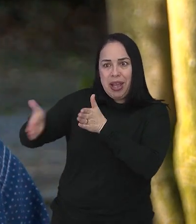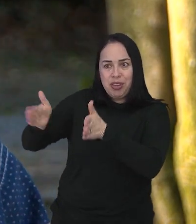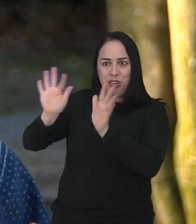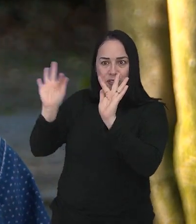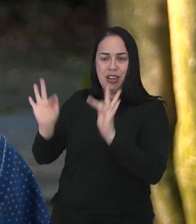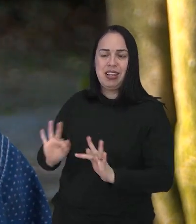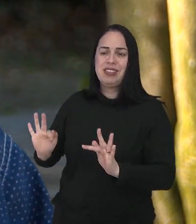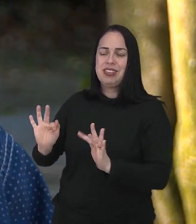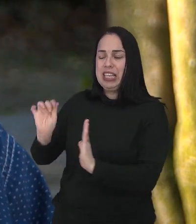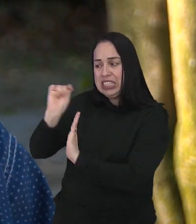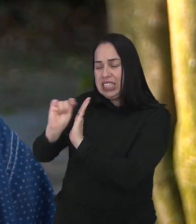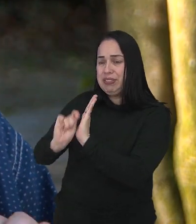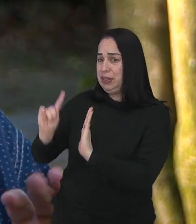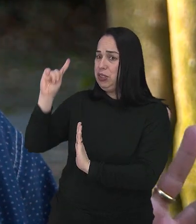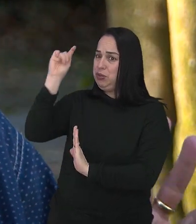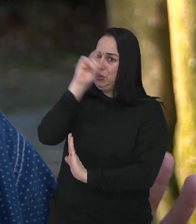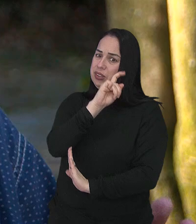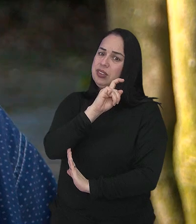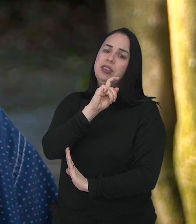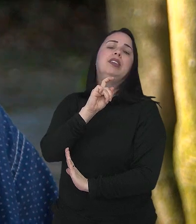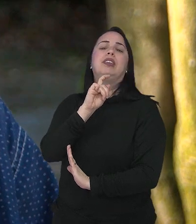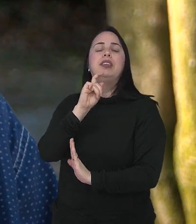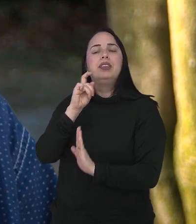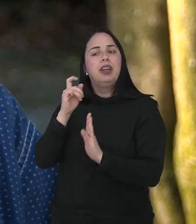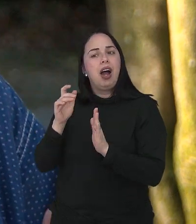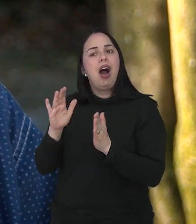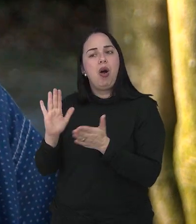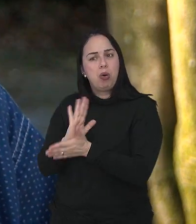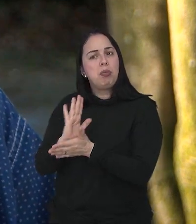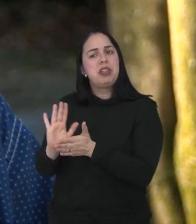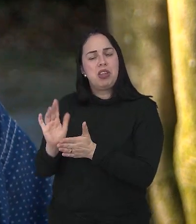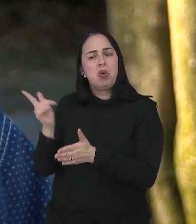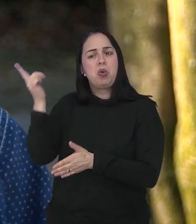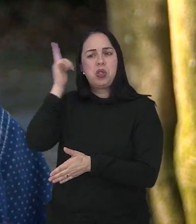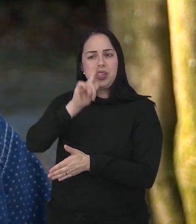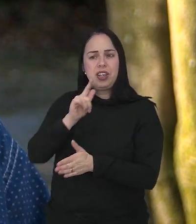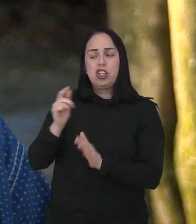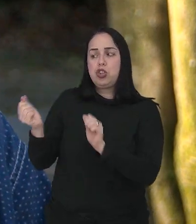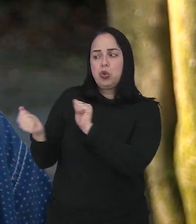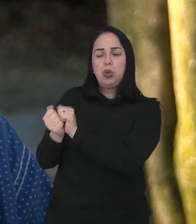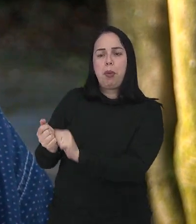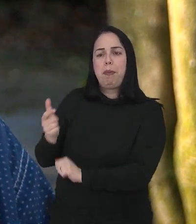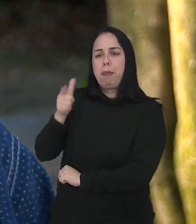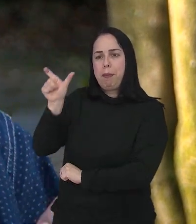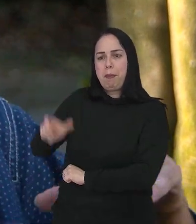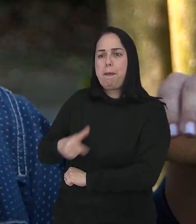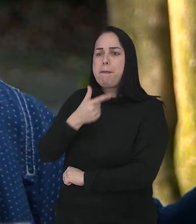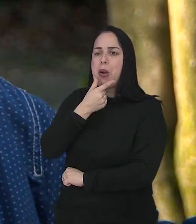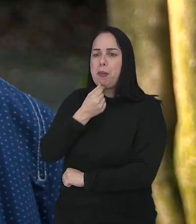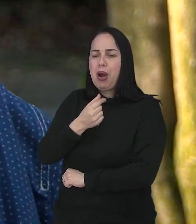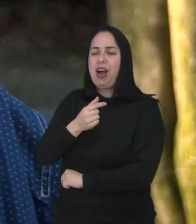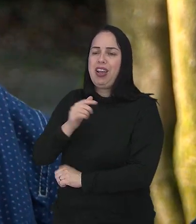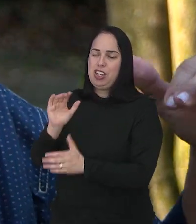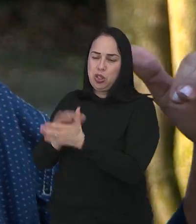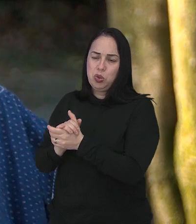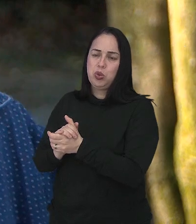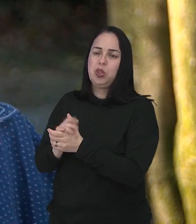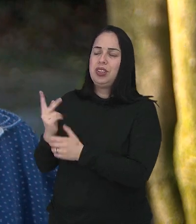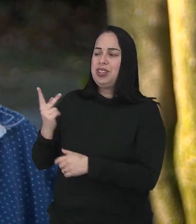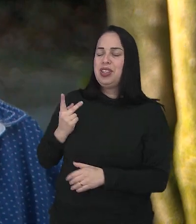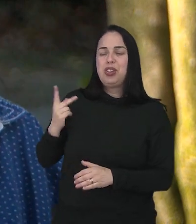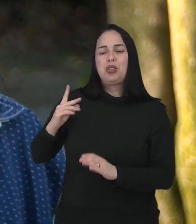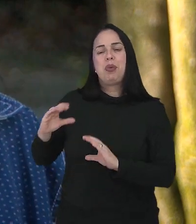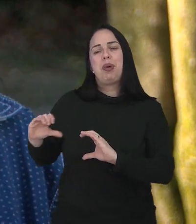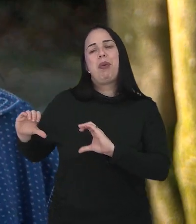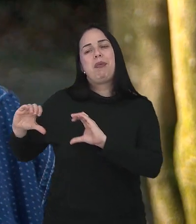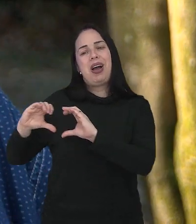fiz por momentos de inspiração. Eu tenho uma que eu fiz, inclusive, com meu marido, sobre o nosso amor, de como dá um alívio a